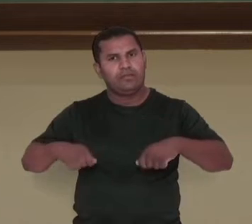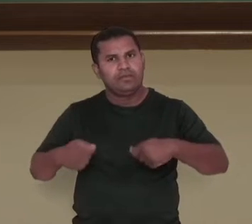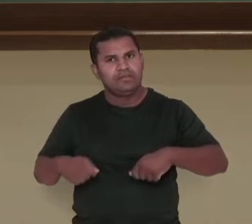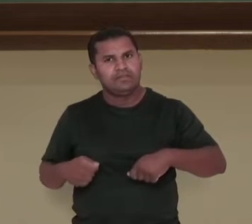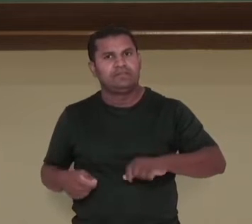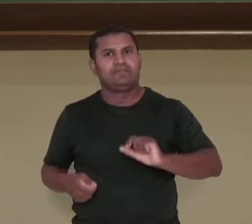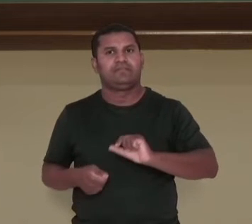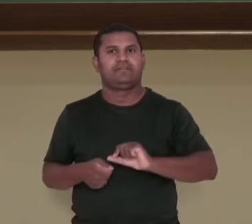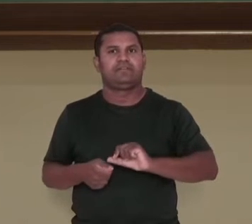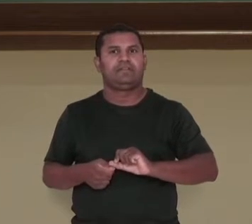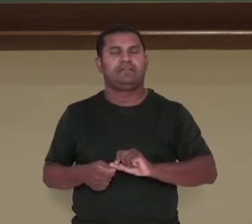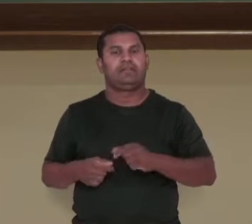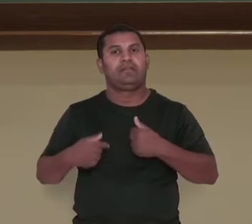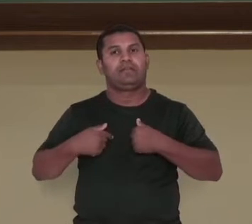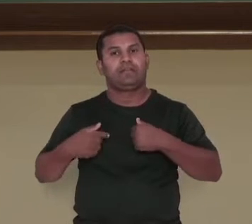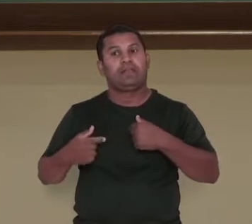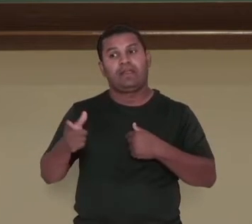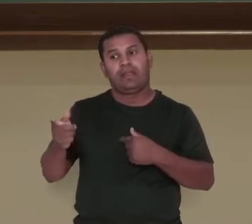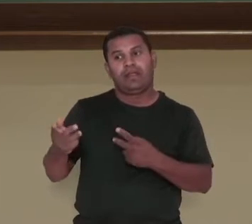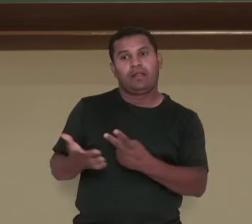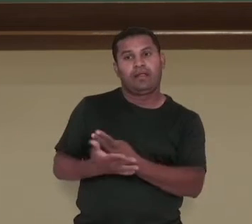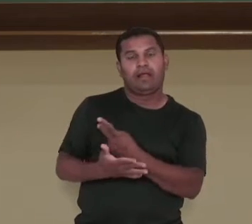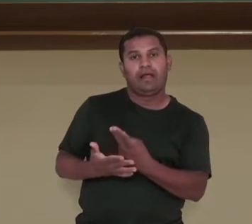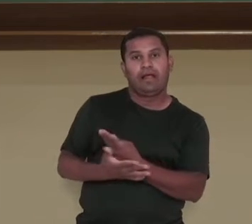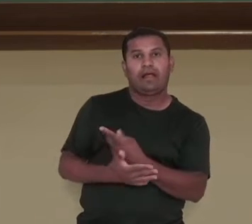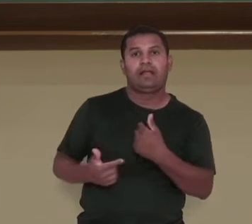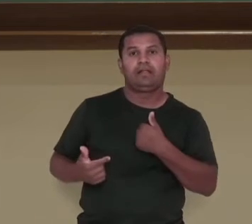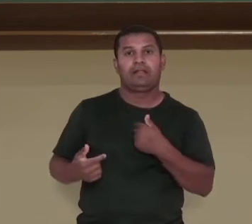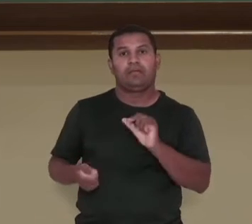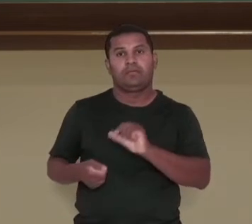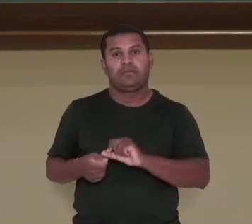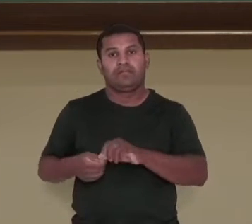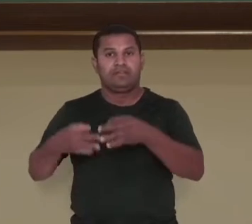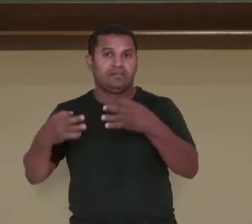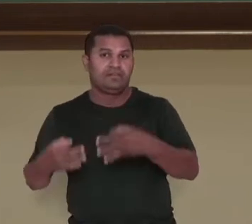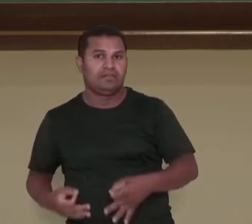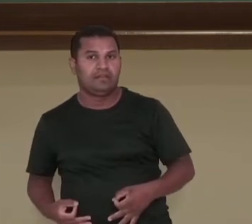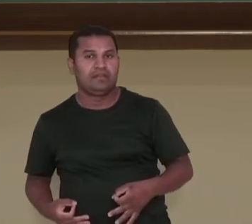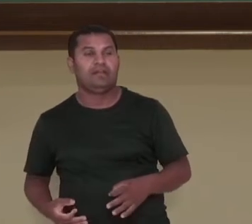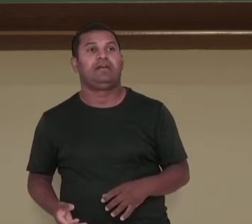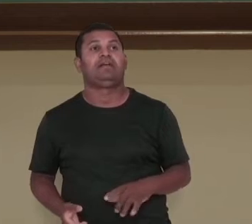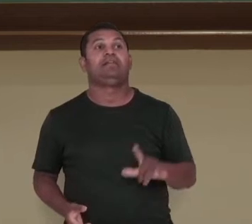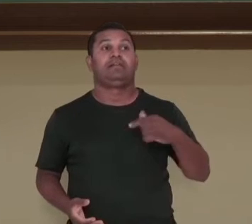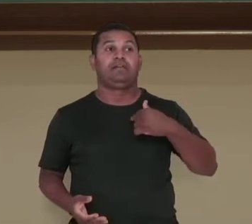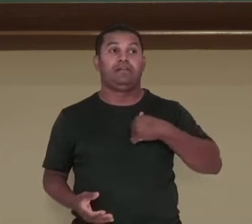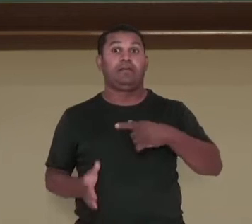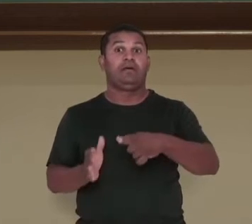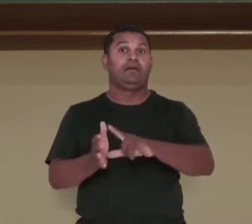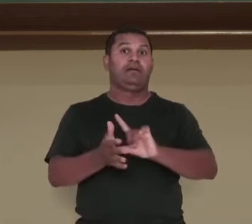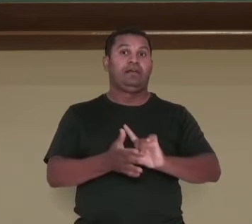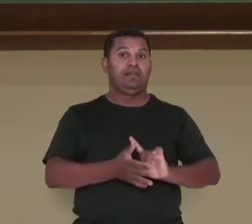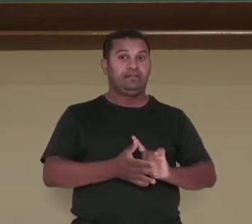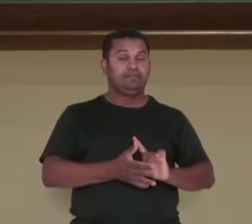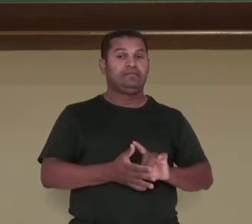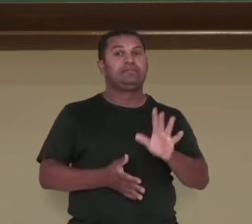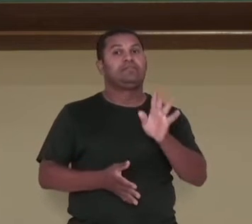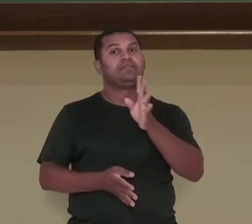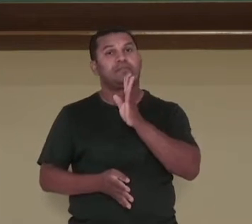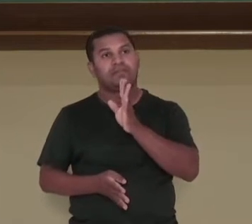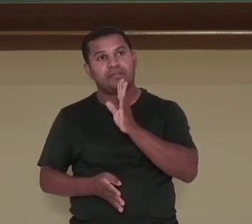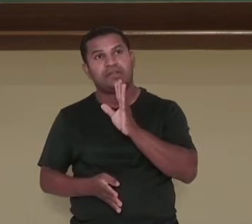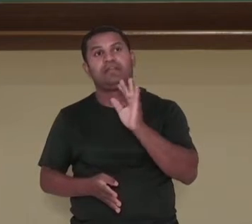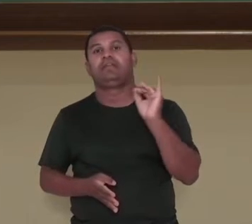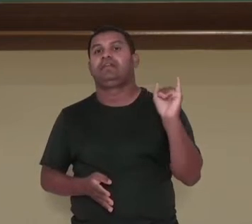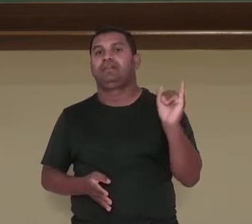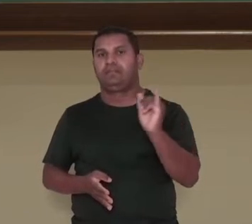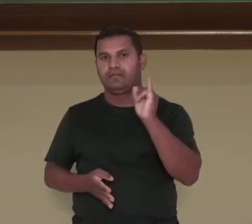ali, que precisa ser solucionado. Então, ter conhecimento sobre os assuntos que você pratica ali é muito importante. E